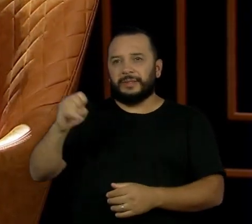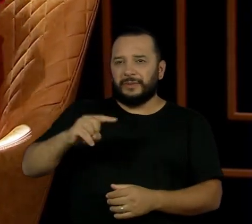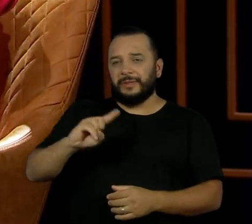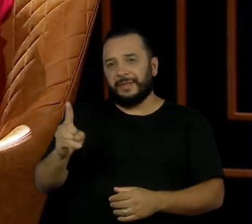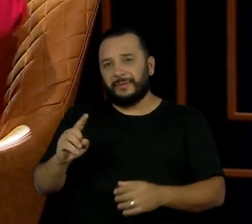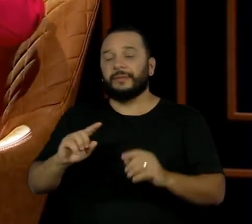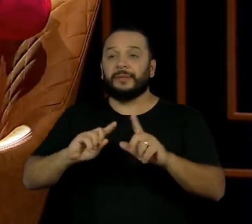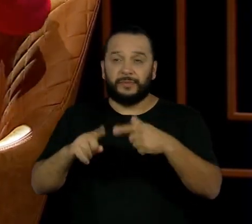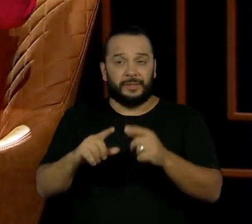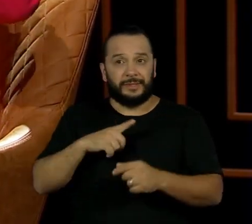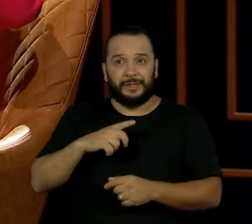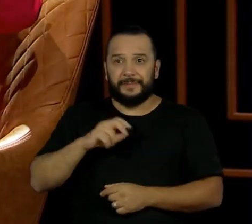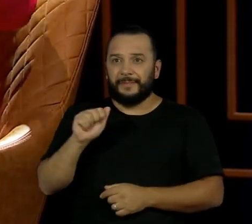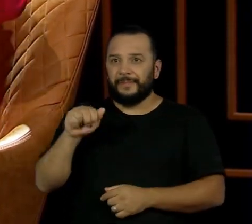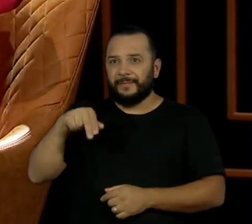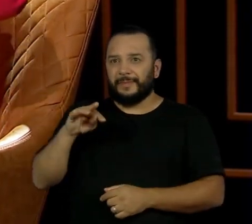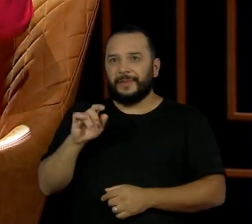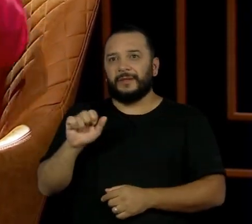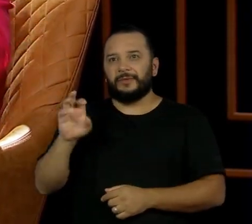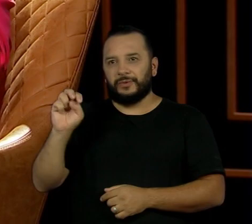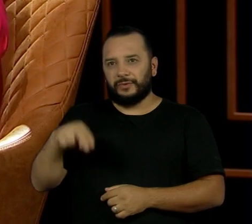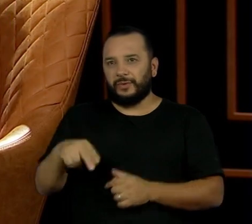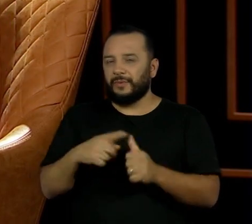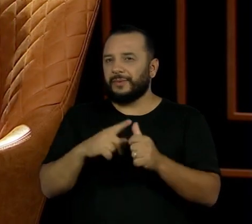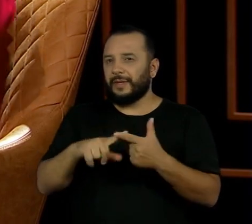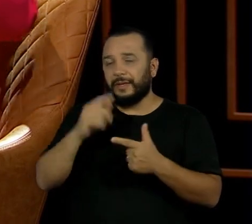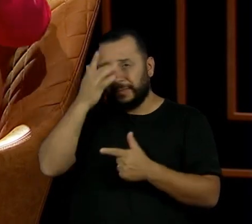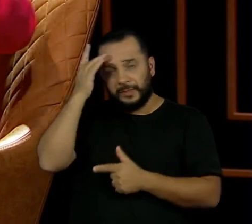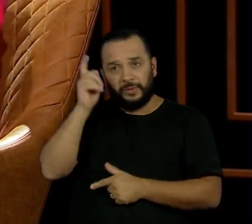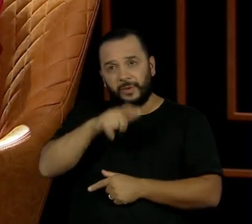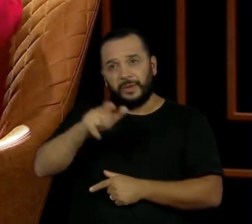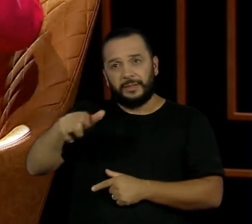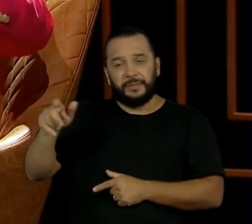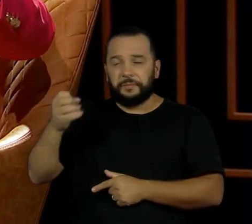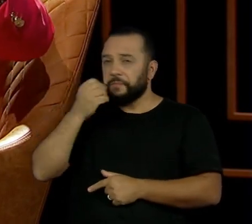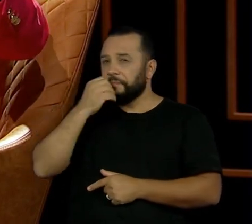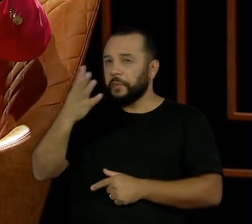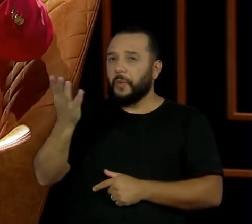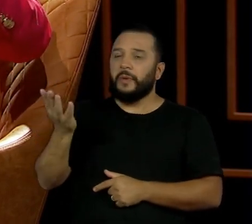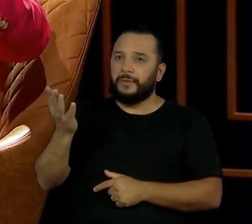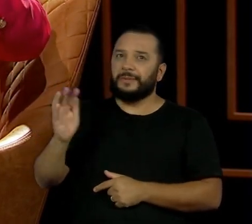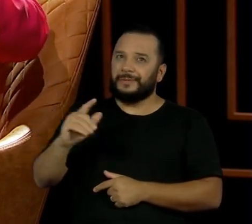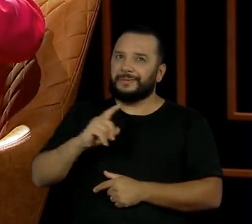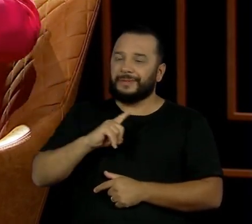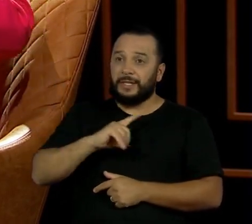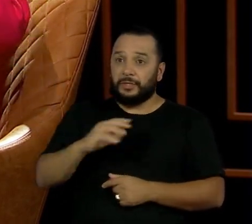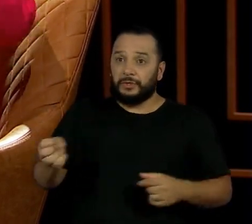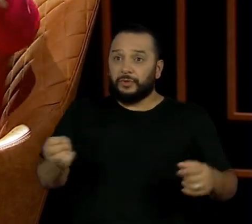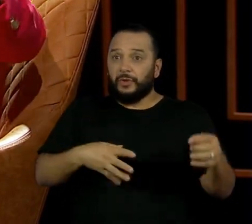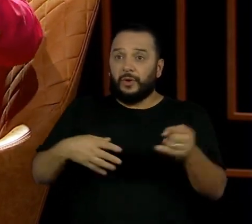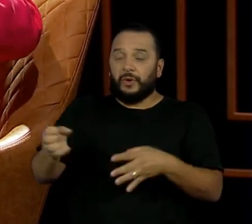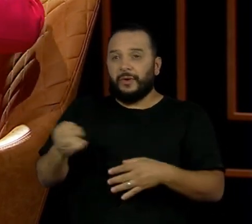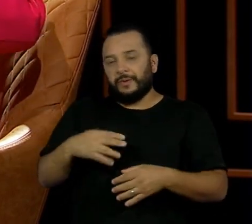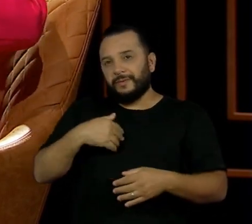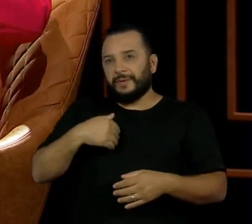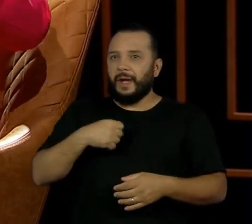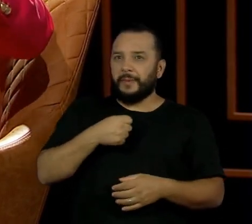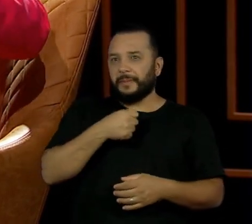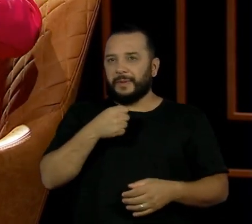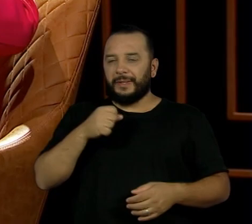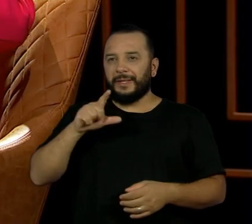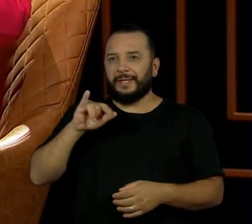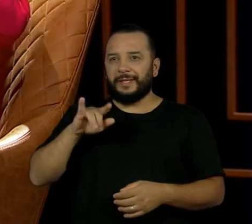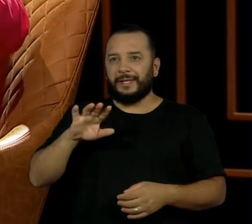for para cá, né? Sim. Aí Her, tem muita gente bacana. E tem essa leva, né, das novas cantoras, que é Lineker,